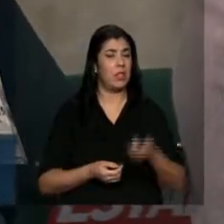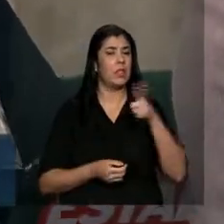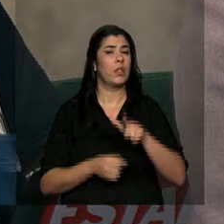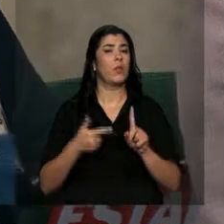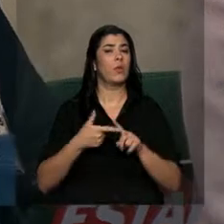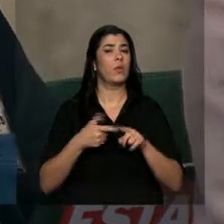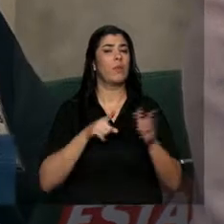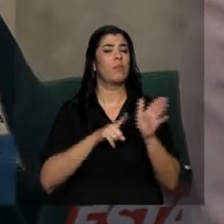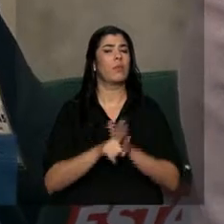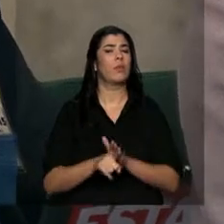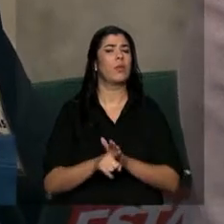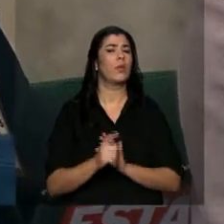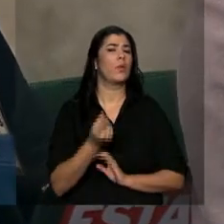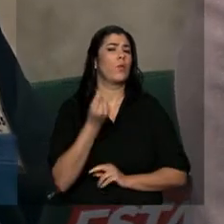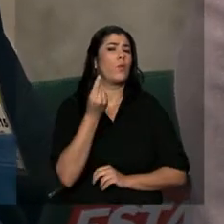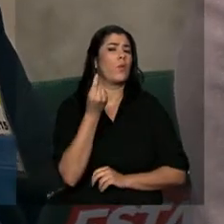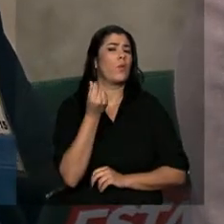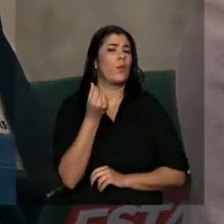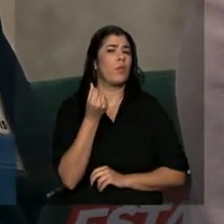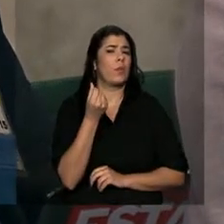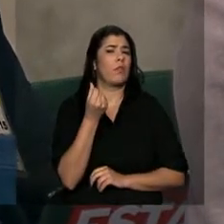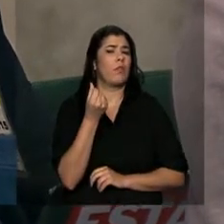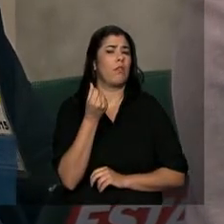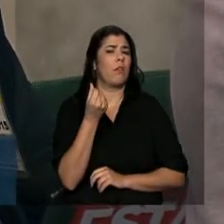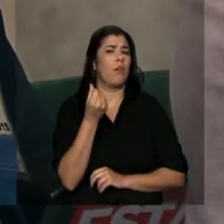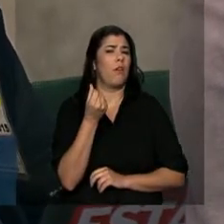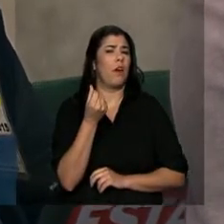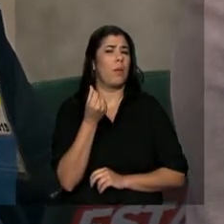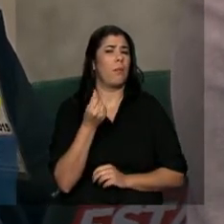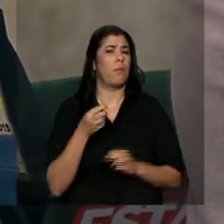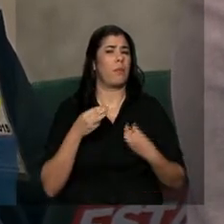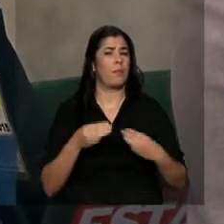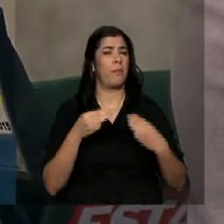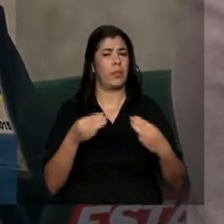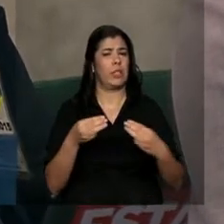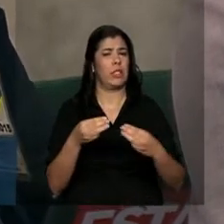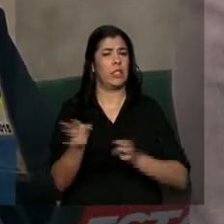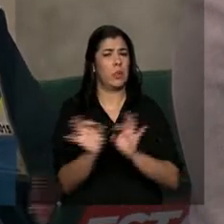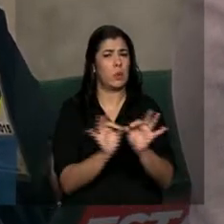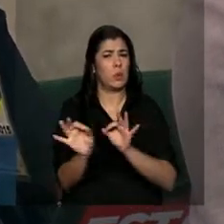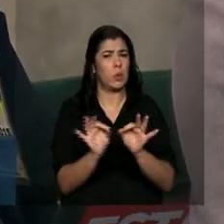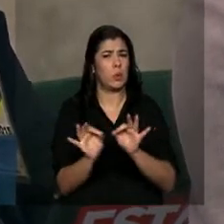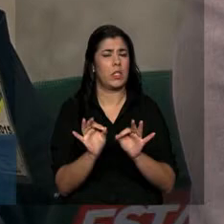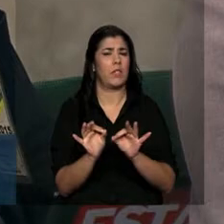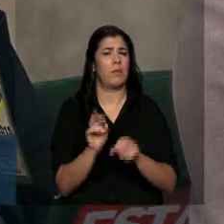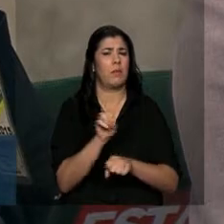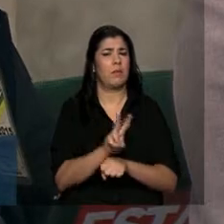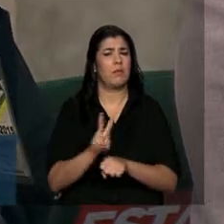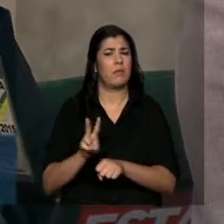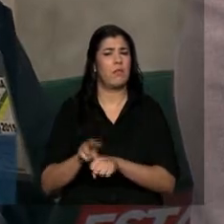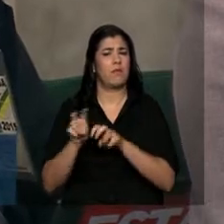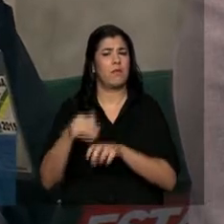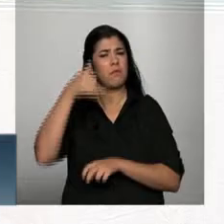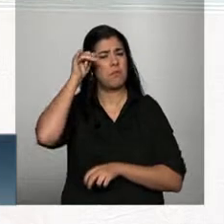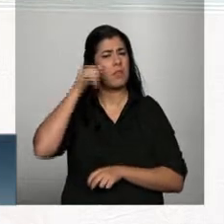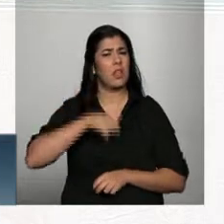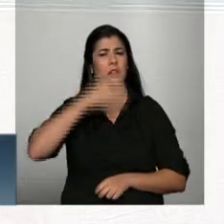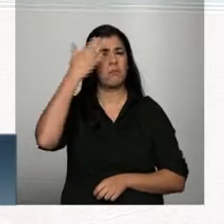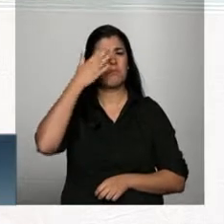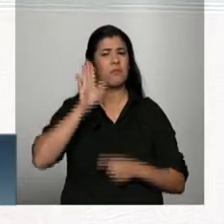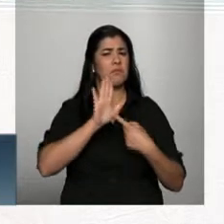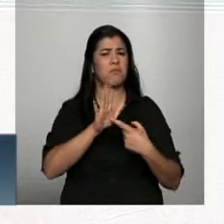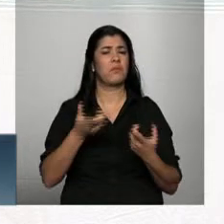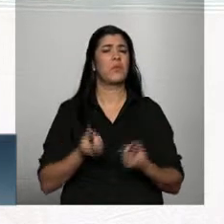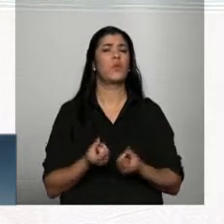que vai custar para o Ministério o plano de defesa agropecuária? Eu não vi os valores.